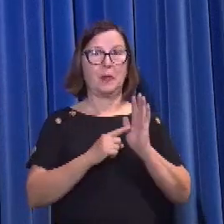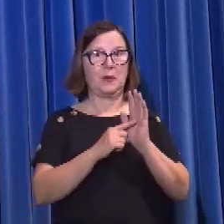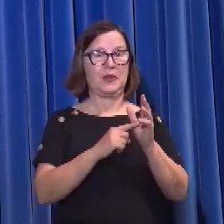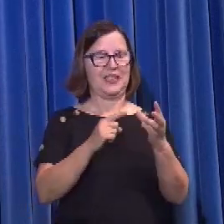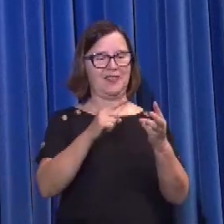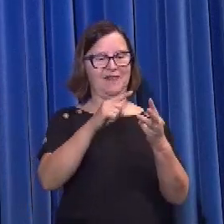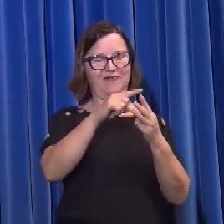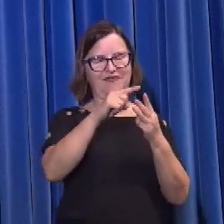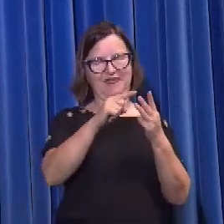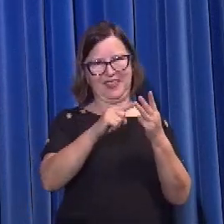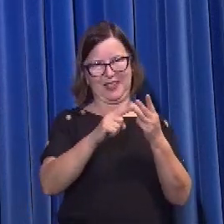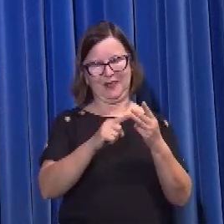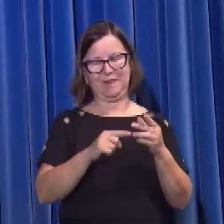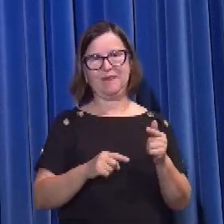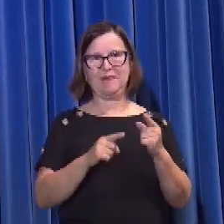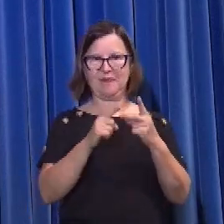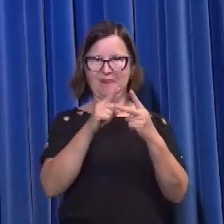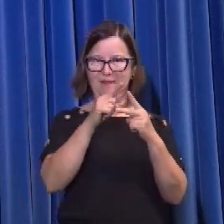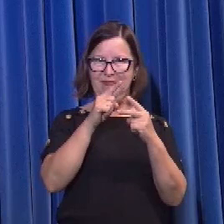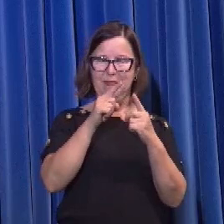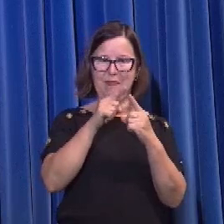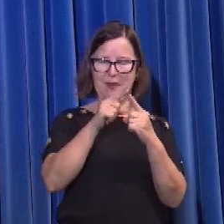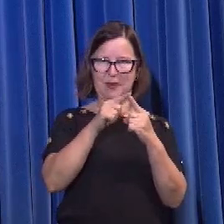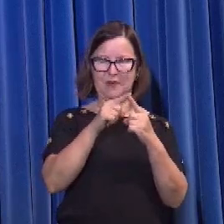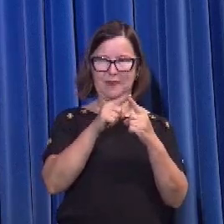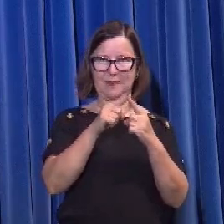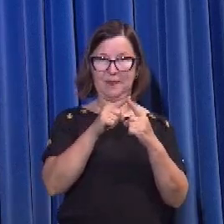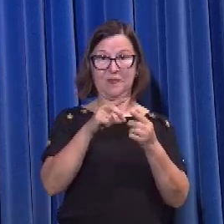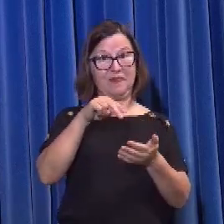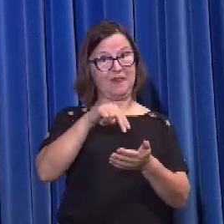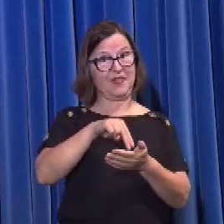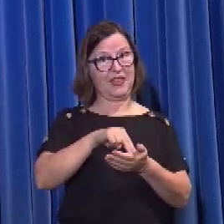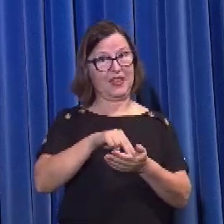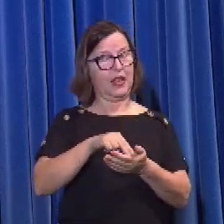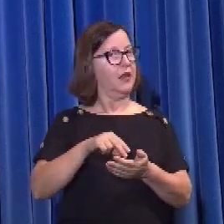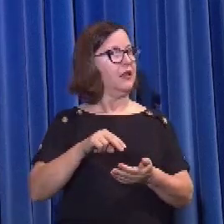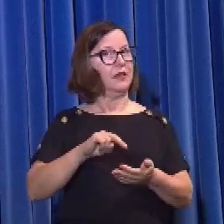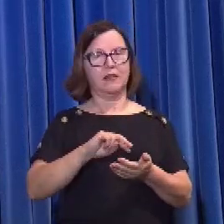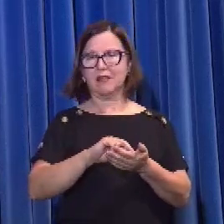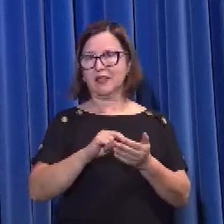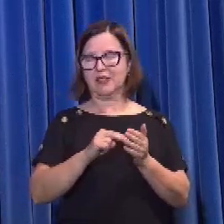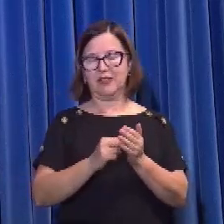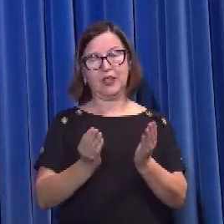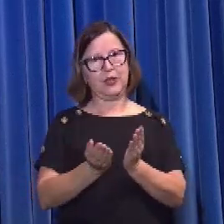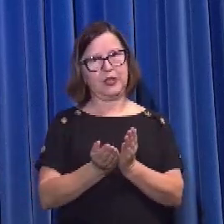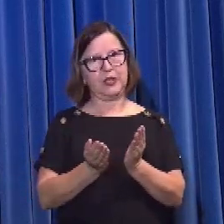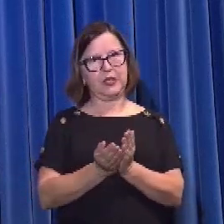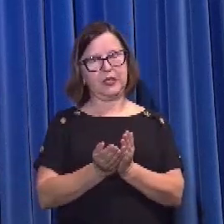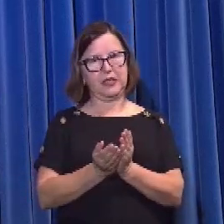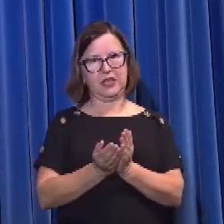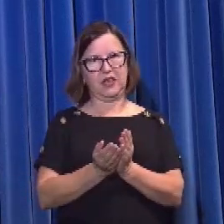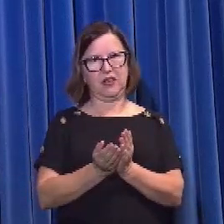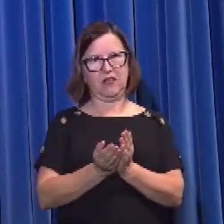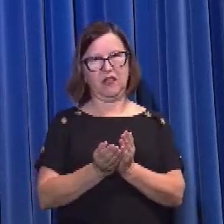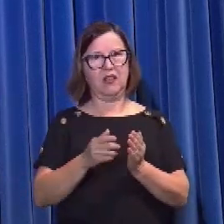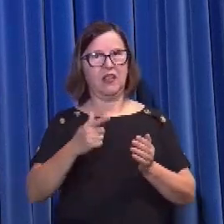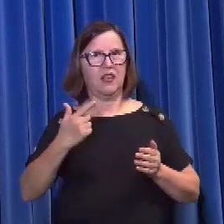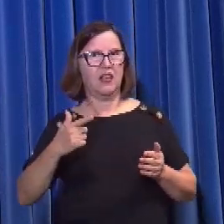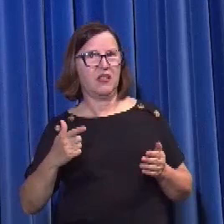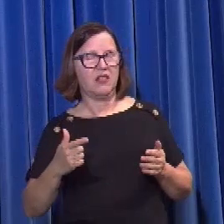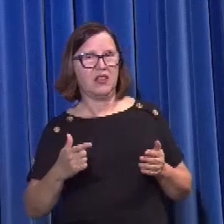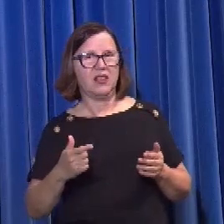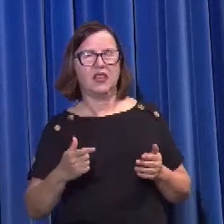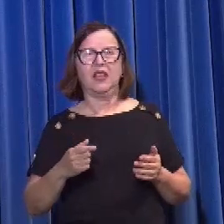aqui. O primeiro deles, perseverança não significa que os cristãos são imunes a todo